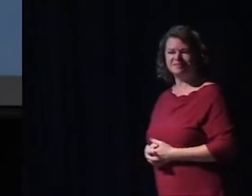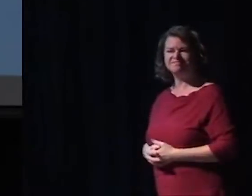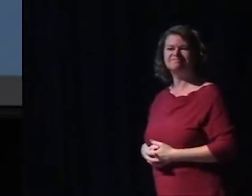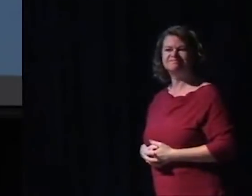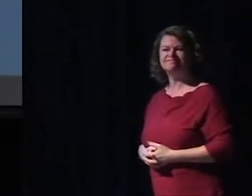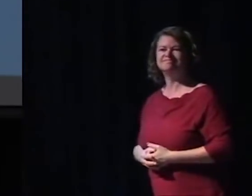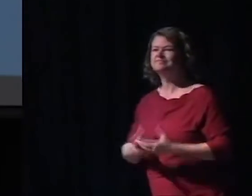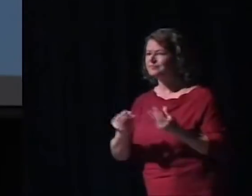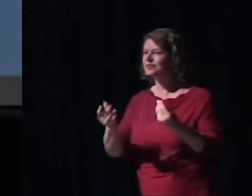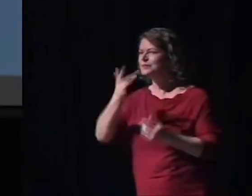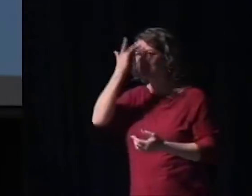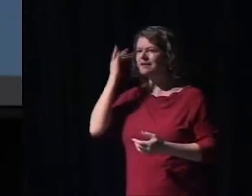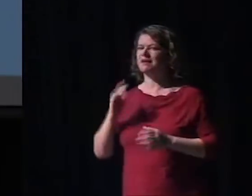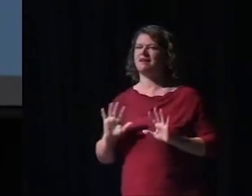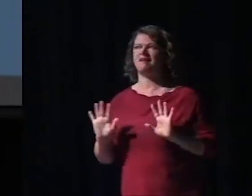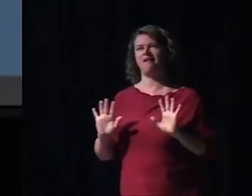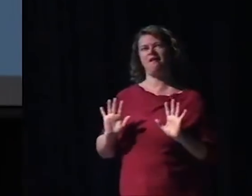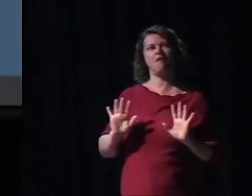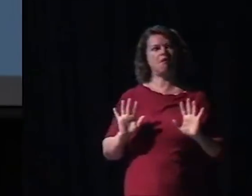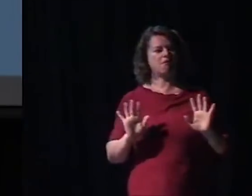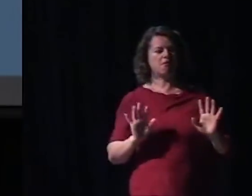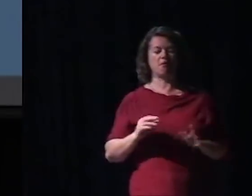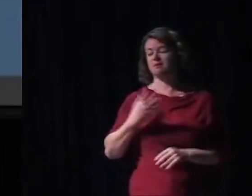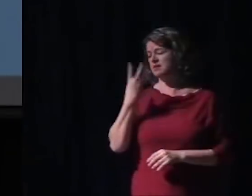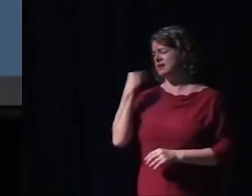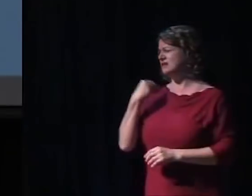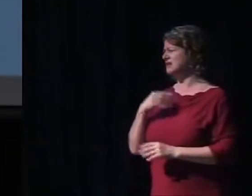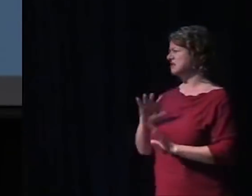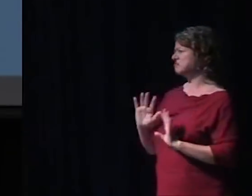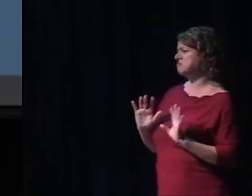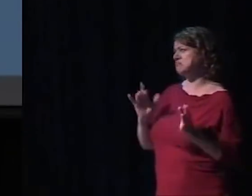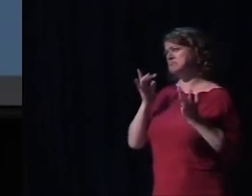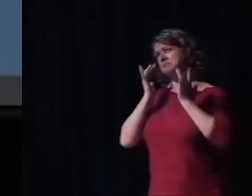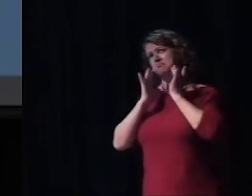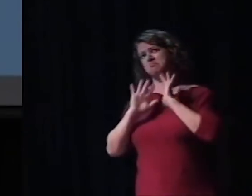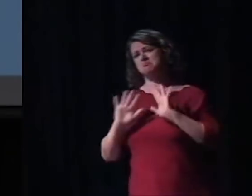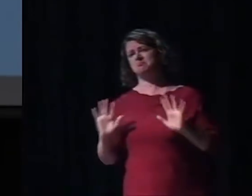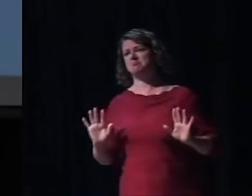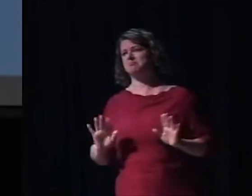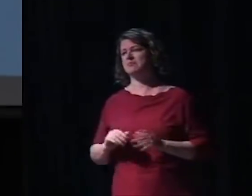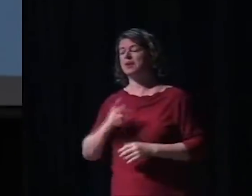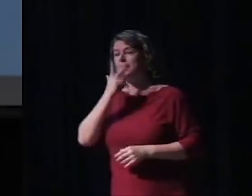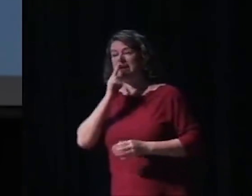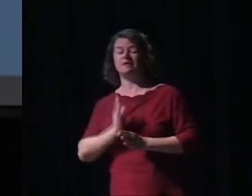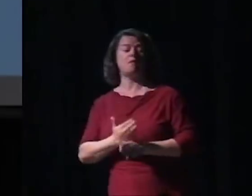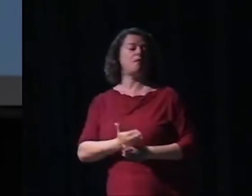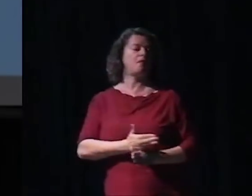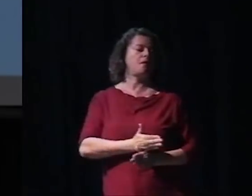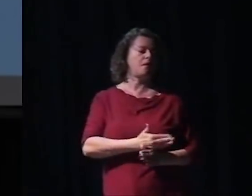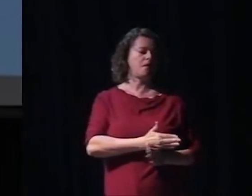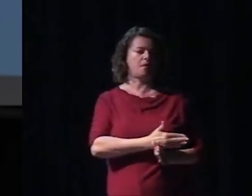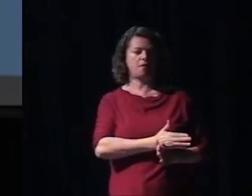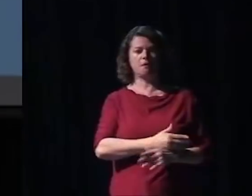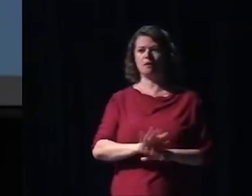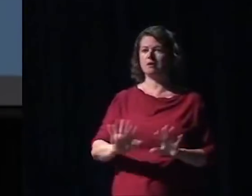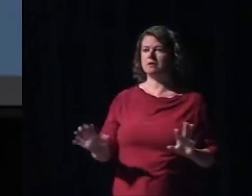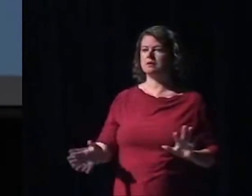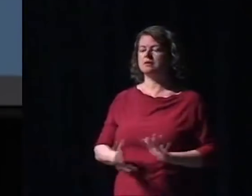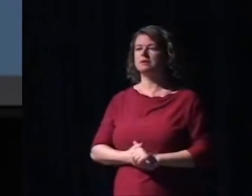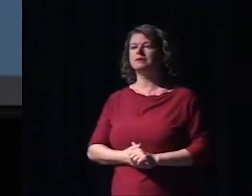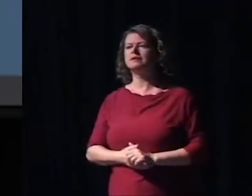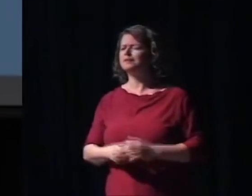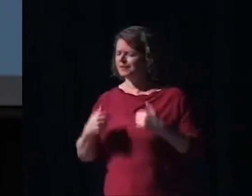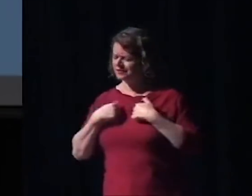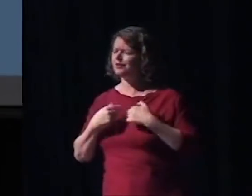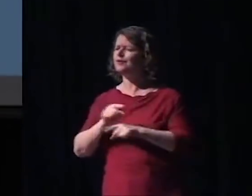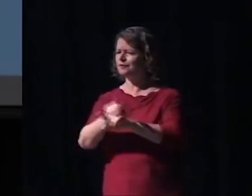que esqueceu o propósito. Tem muita gente andando por aí achando que não tem propósito. Mas tanto eu